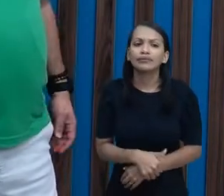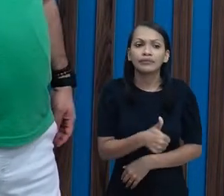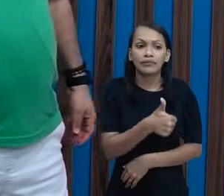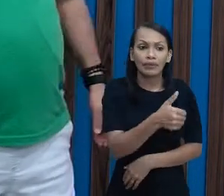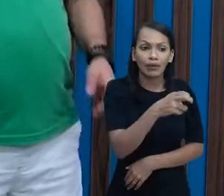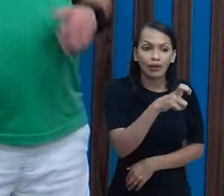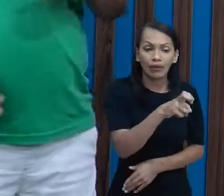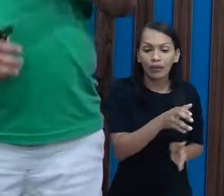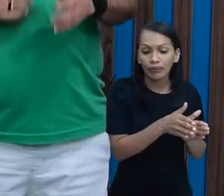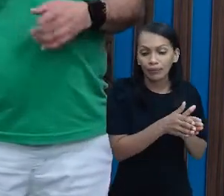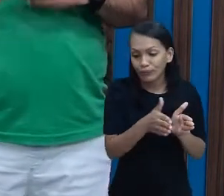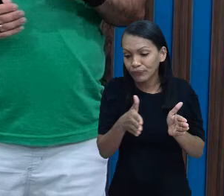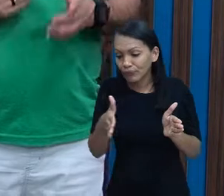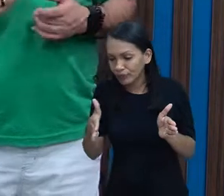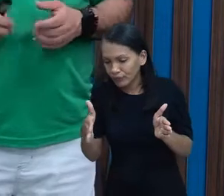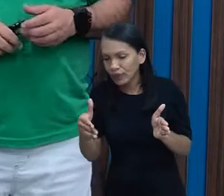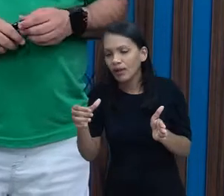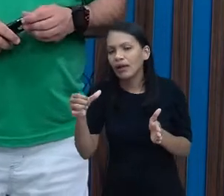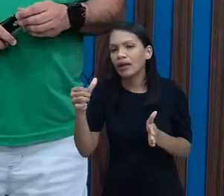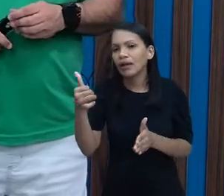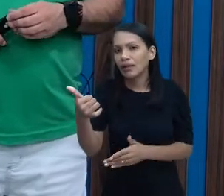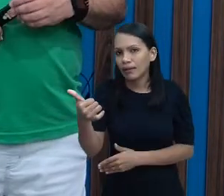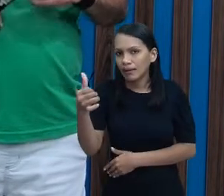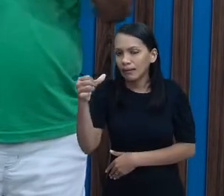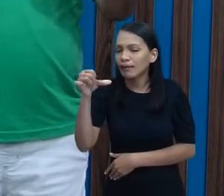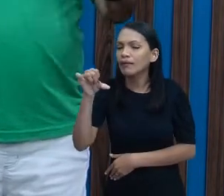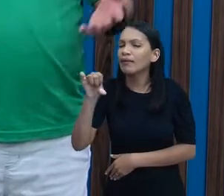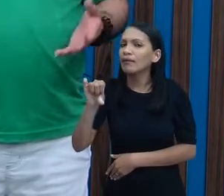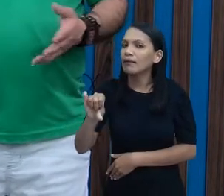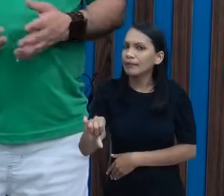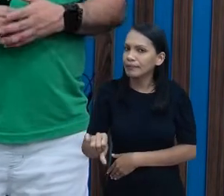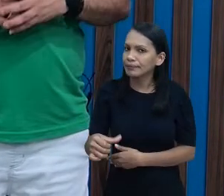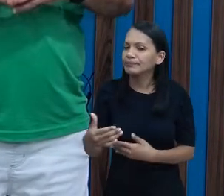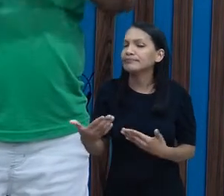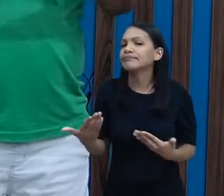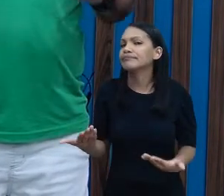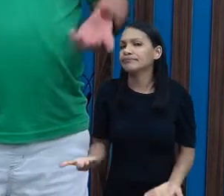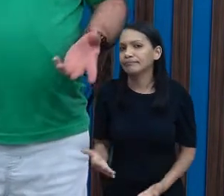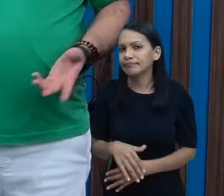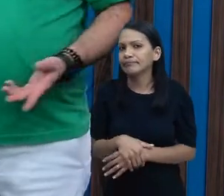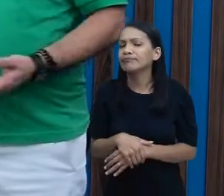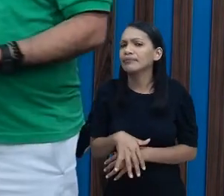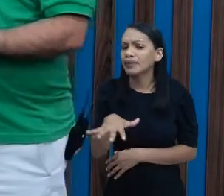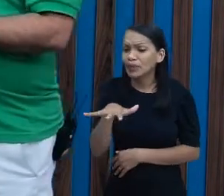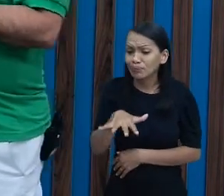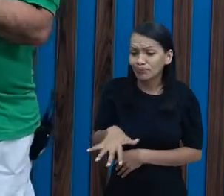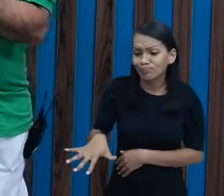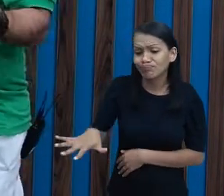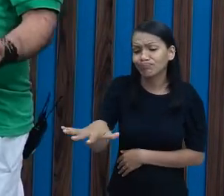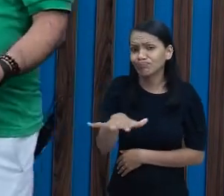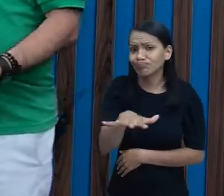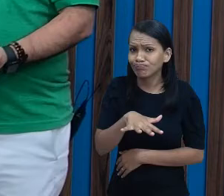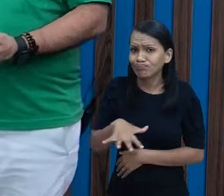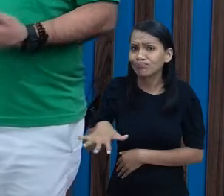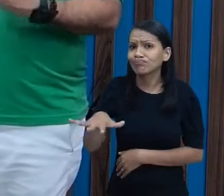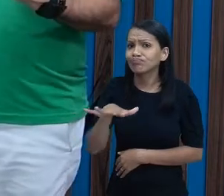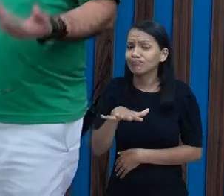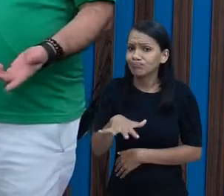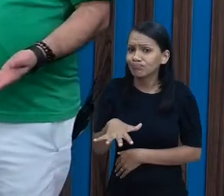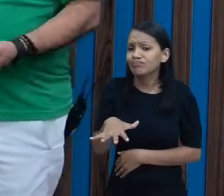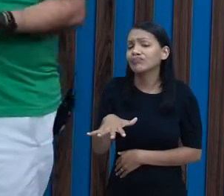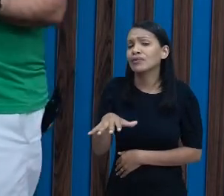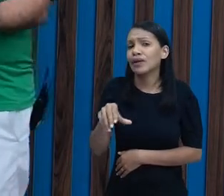até um período um pouco posterior à independência, né, desses estados, né, desses